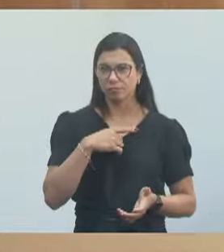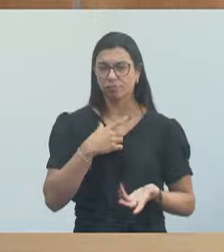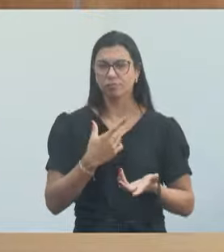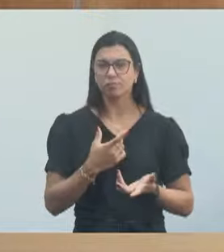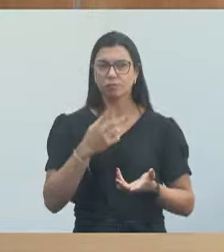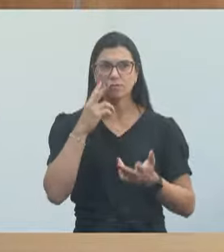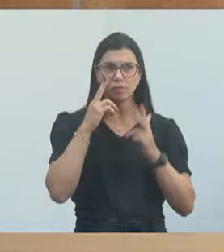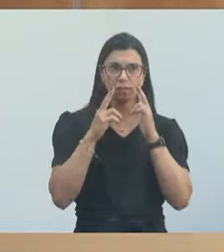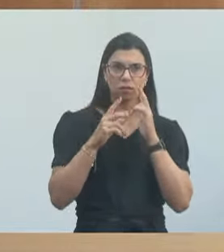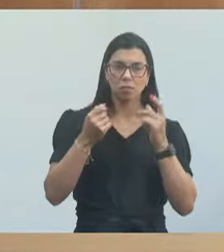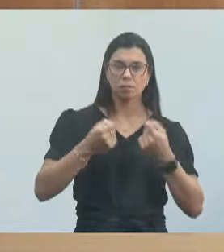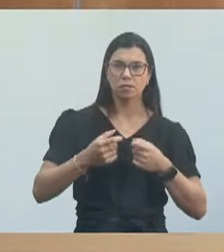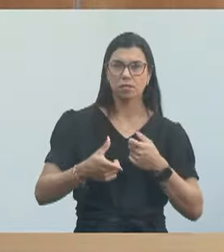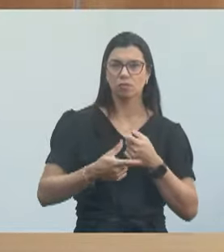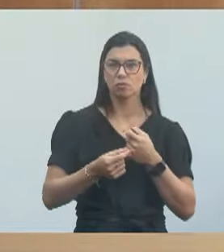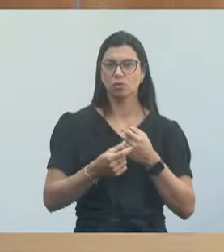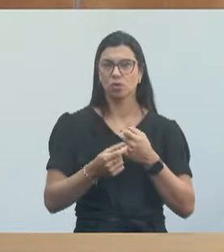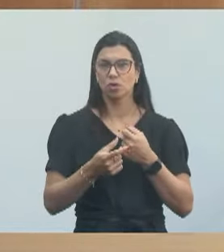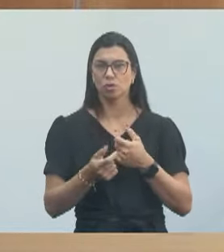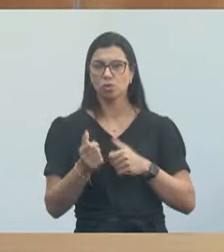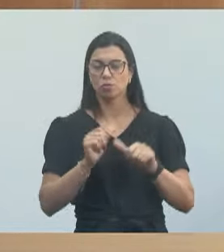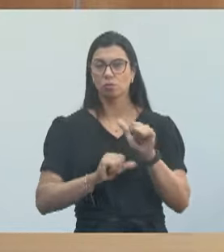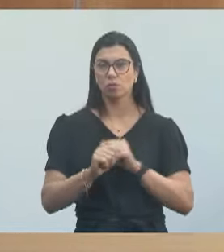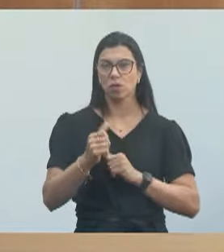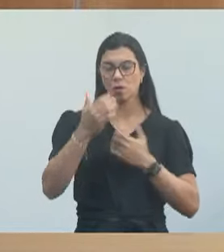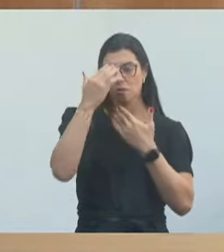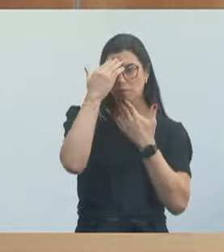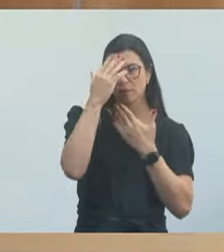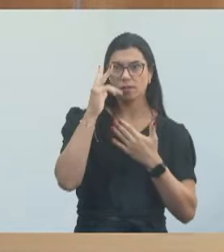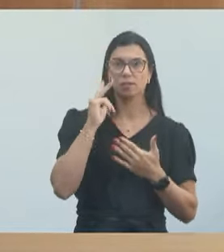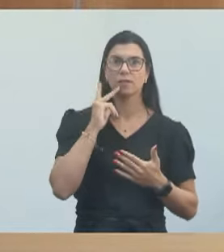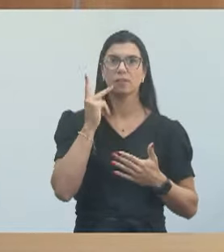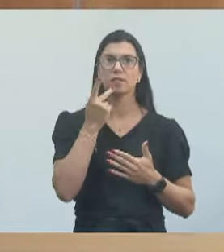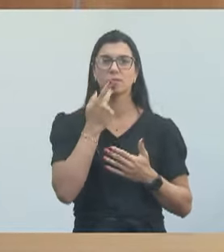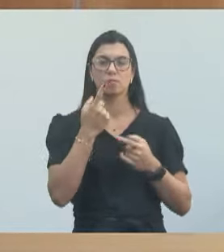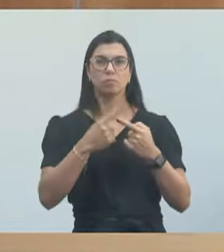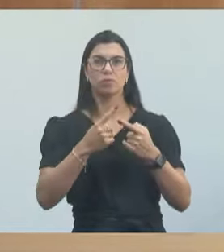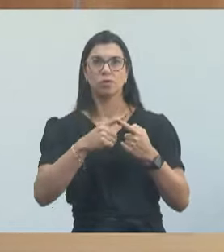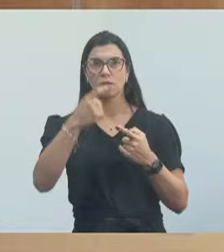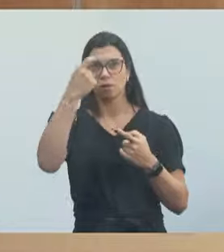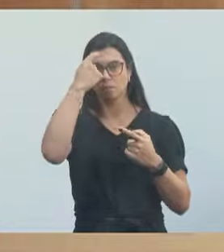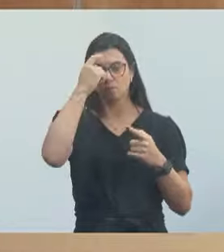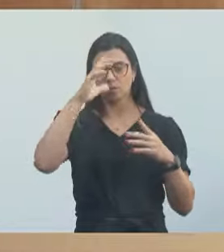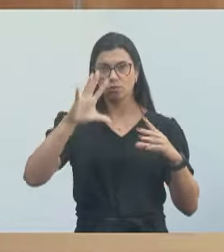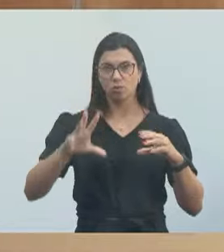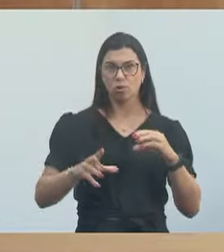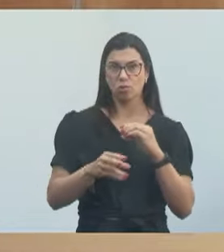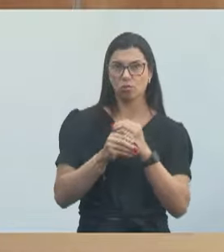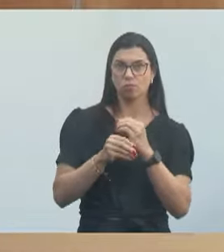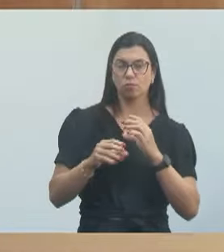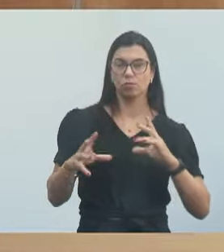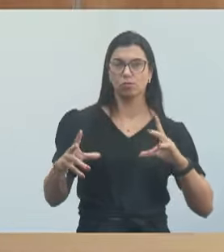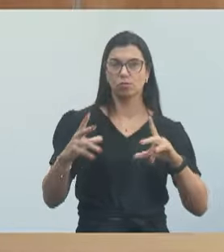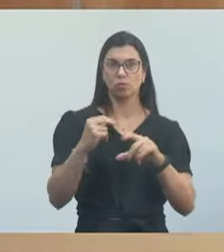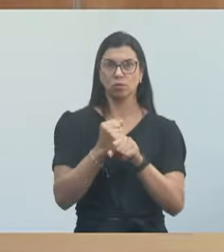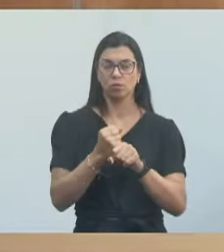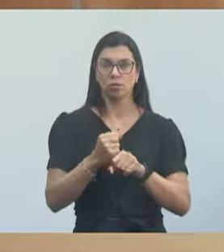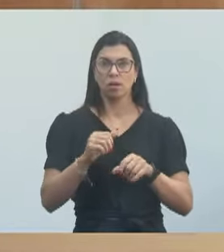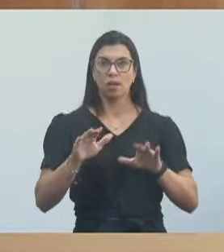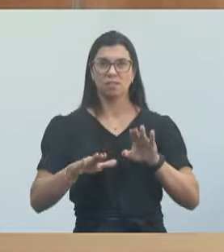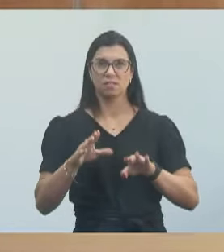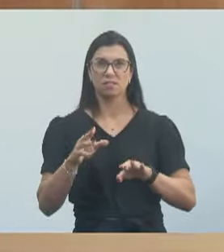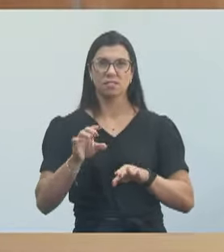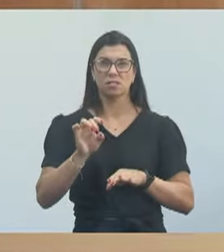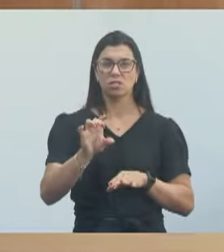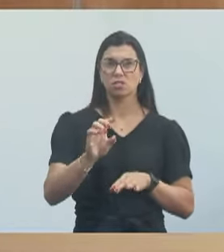fala de um artigo, eu só tenho a dizer obrigado, Hernandes, por você pensar no conjunto como todo, né? Quando a gente fala que às vezes a pessoa só olha para o